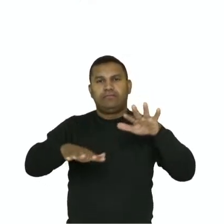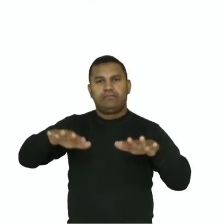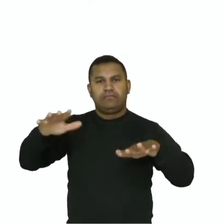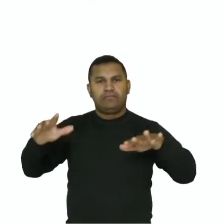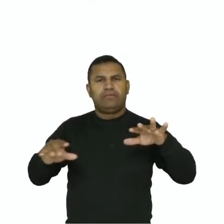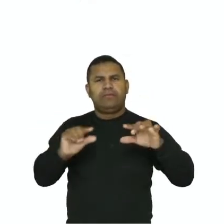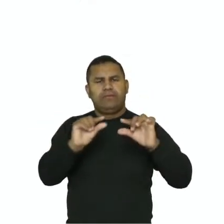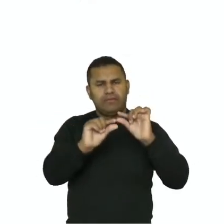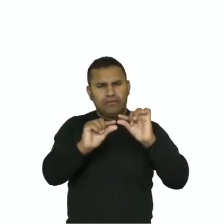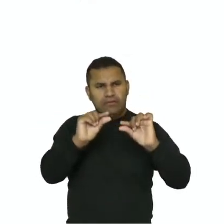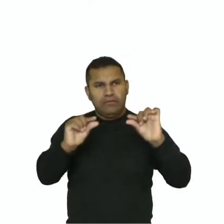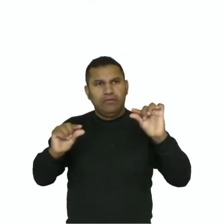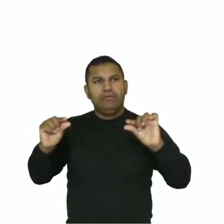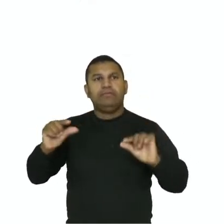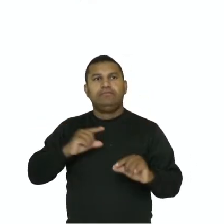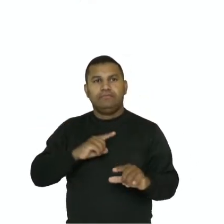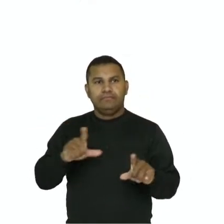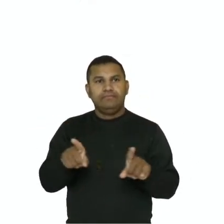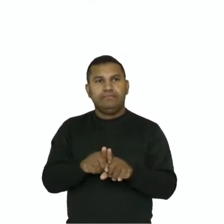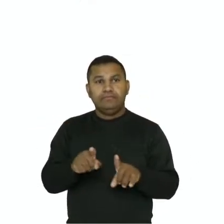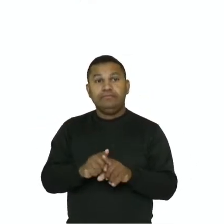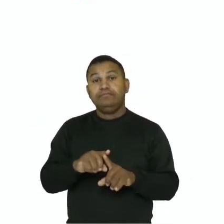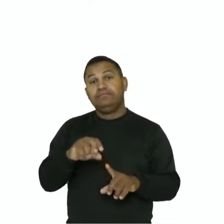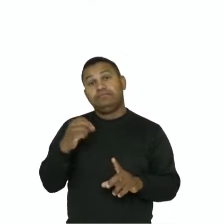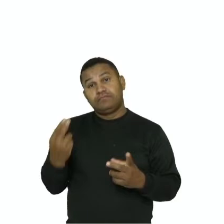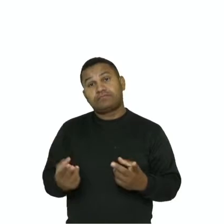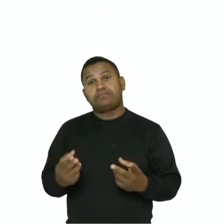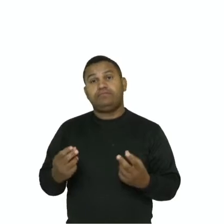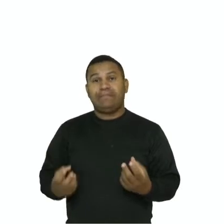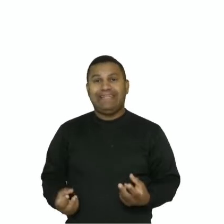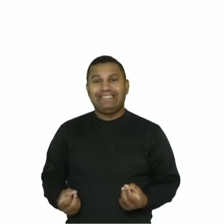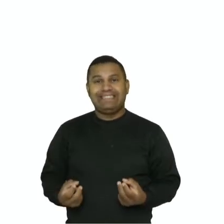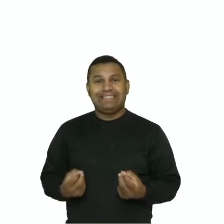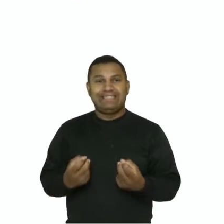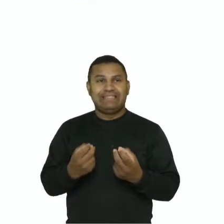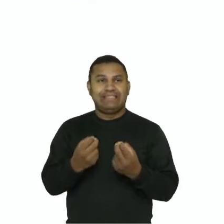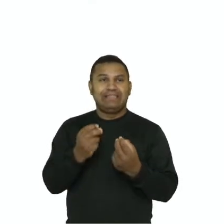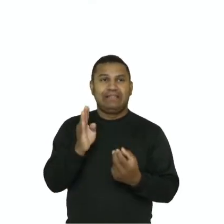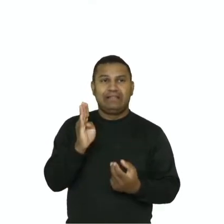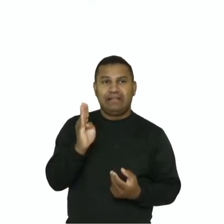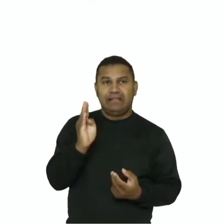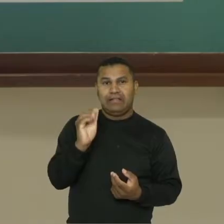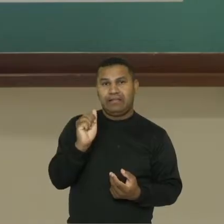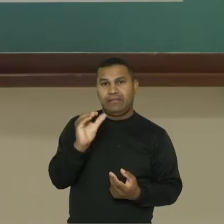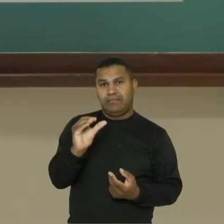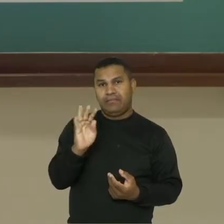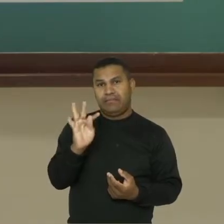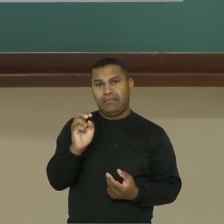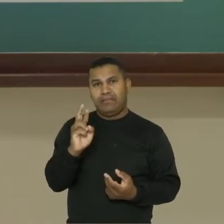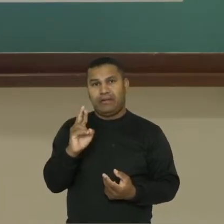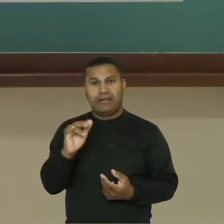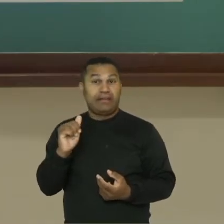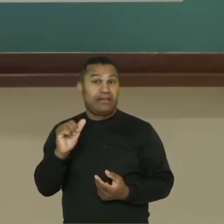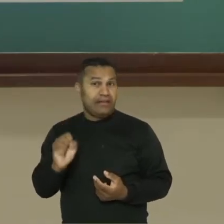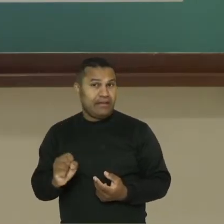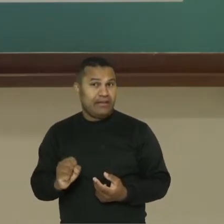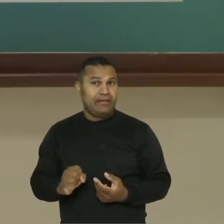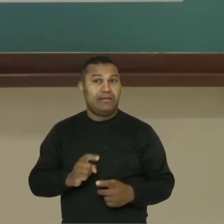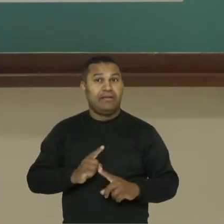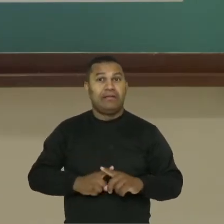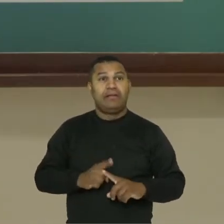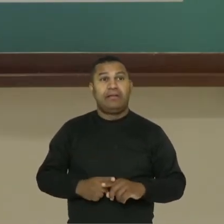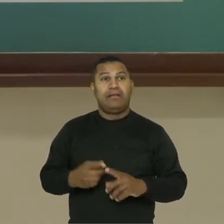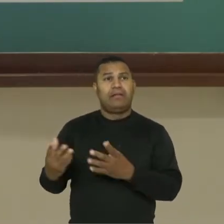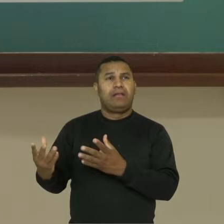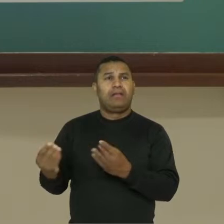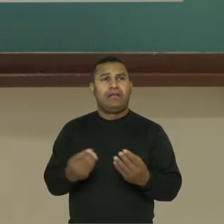falando aqui a nível de micro-organismos, e bactérias, porque em muitos ambientes não ocorre a fotossíntese,